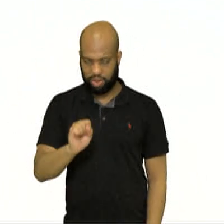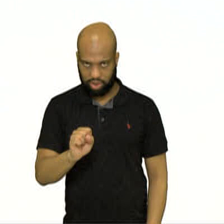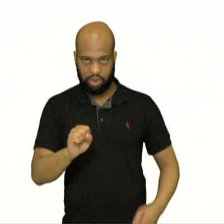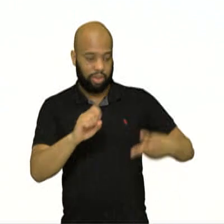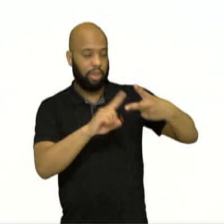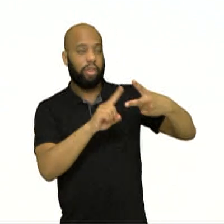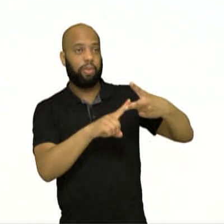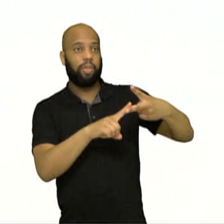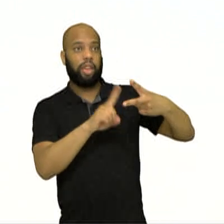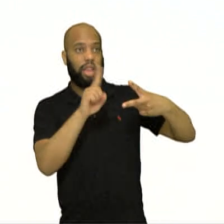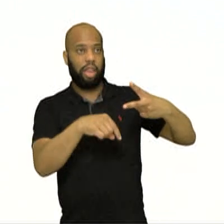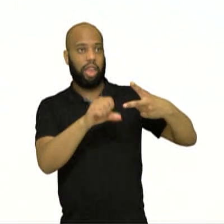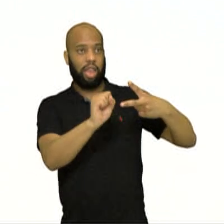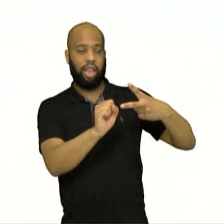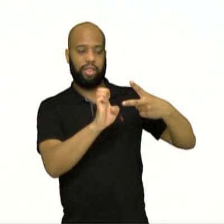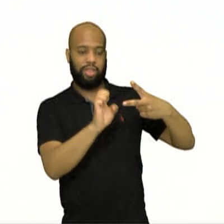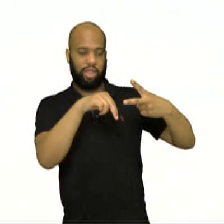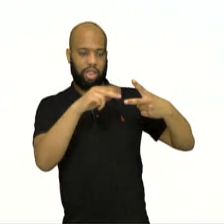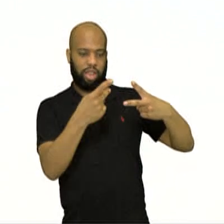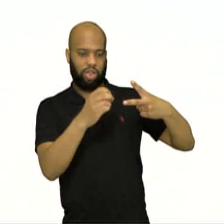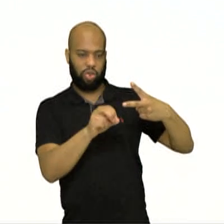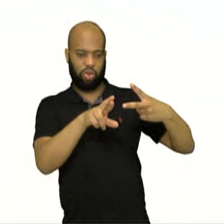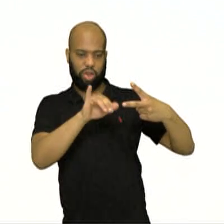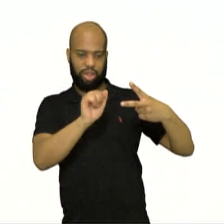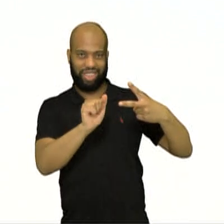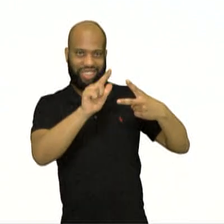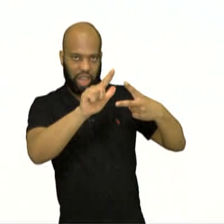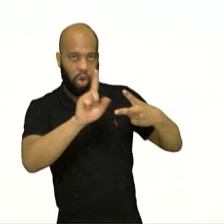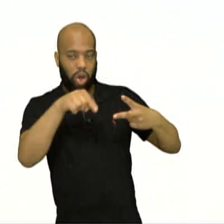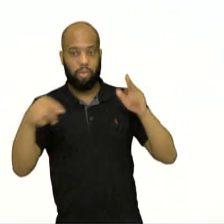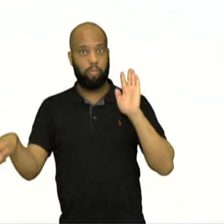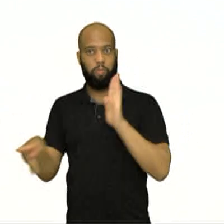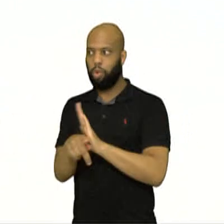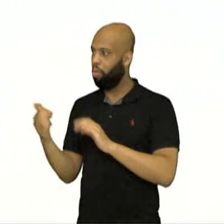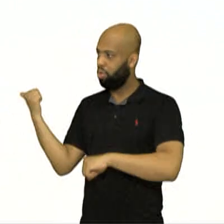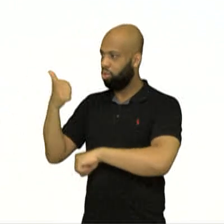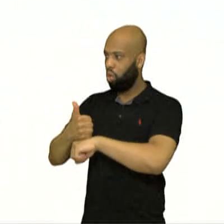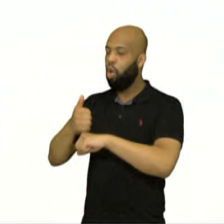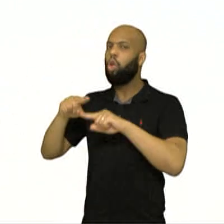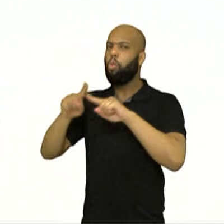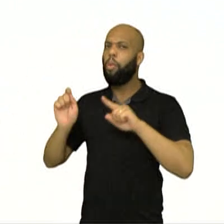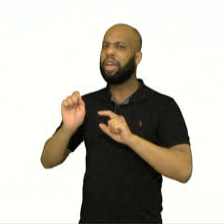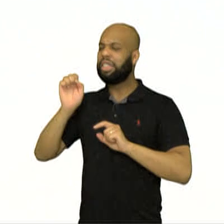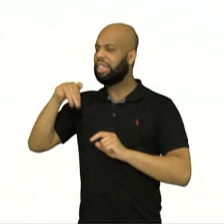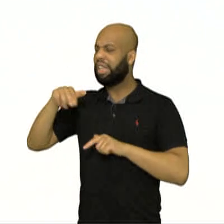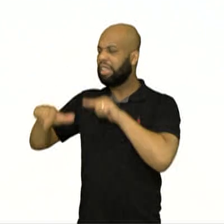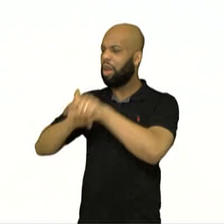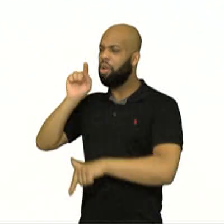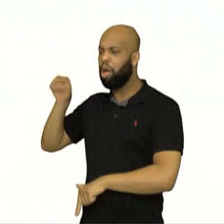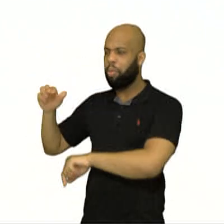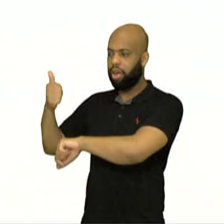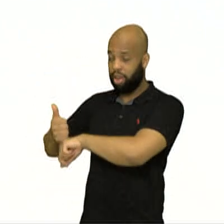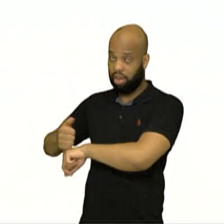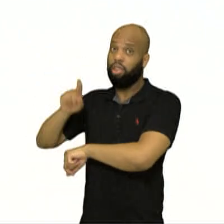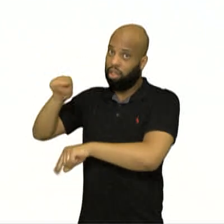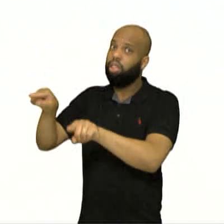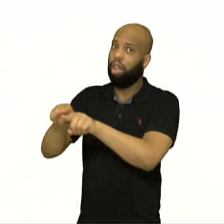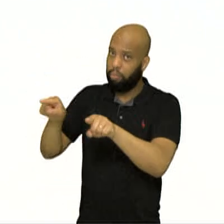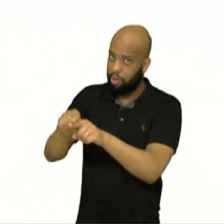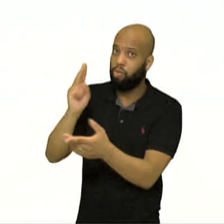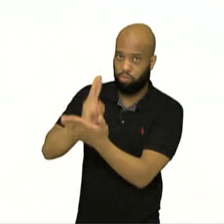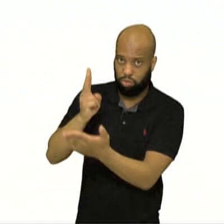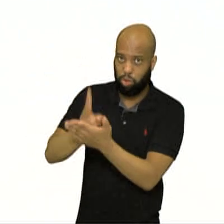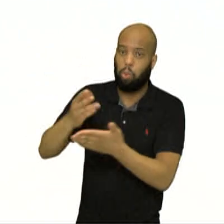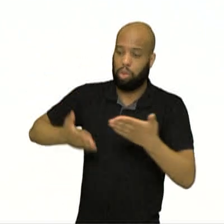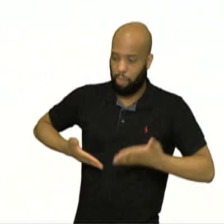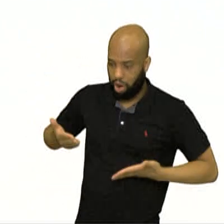eram terras exclusivas do senhor, mas quem que trabalhava para o senhor, pessoal? Os próprios camponeses, os servos que viviam. Então,